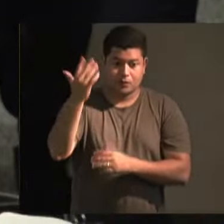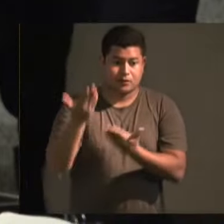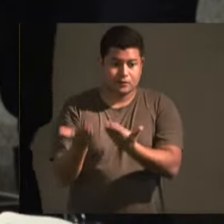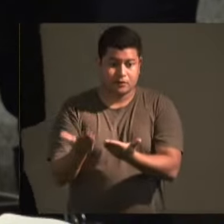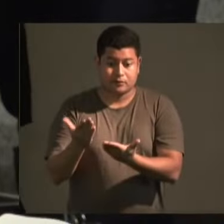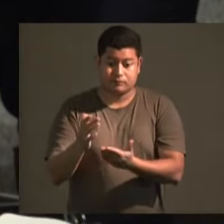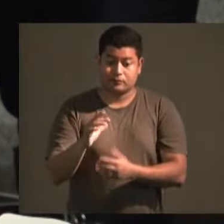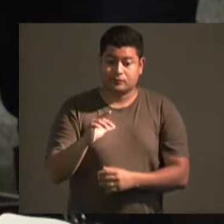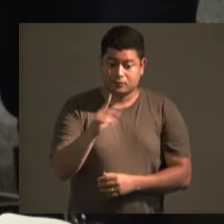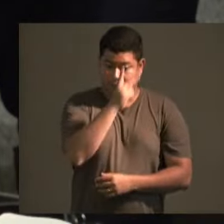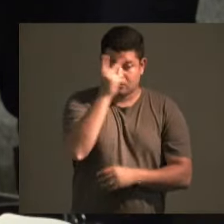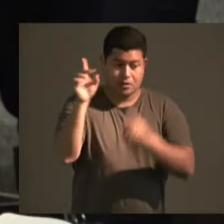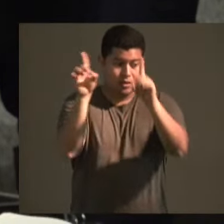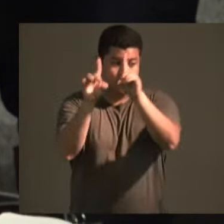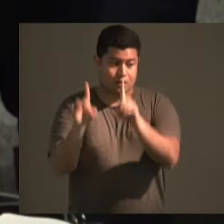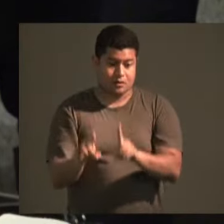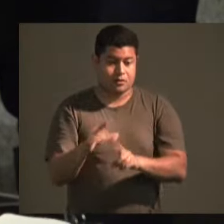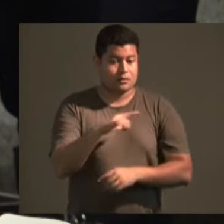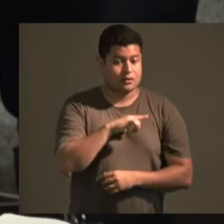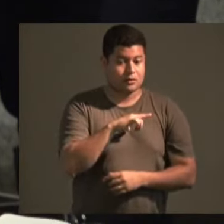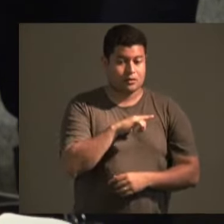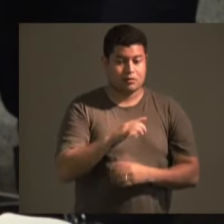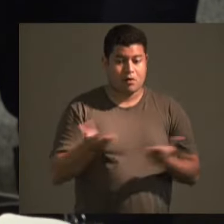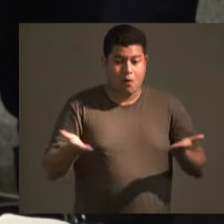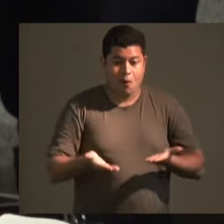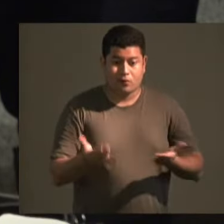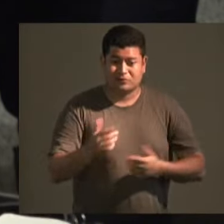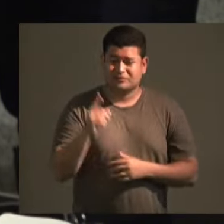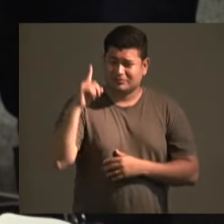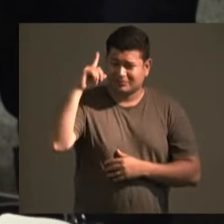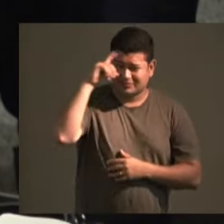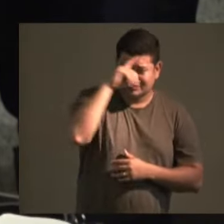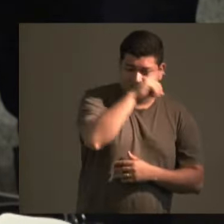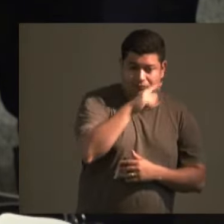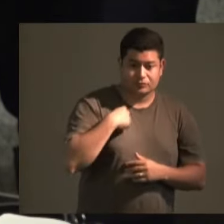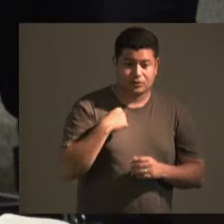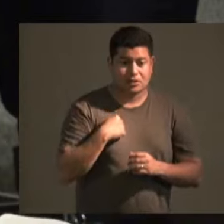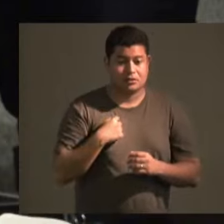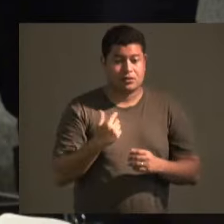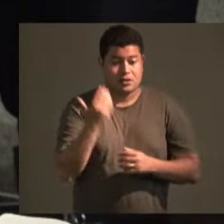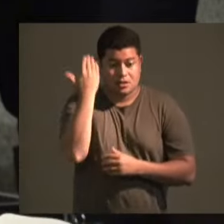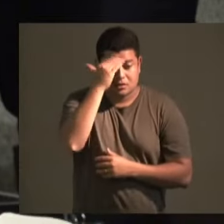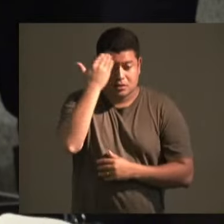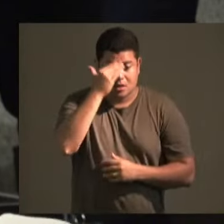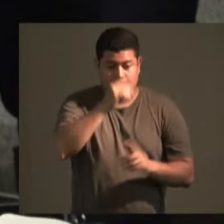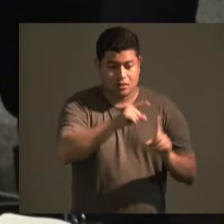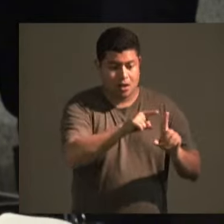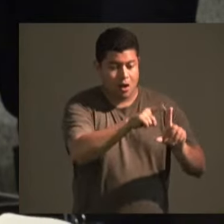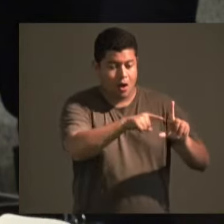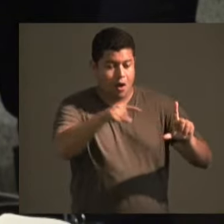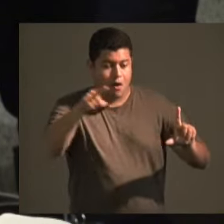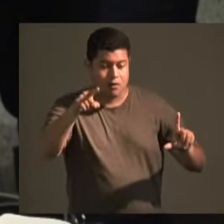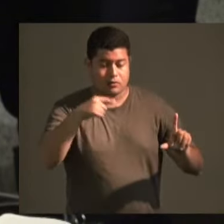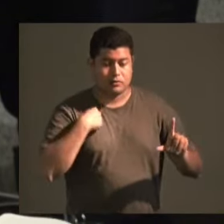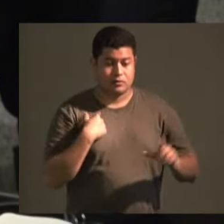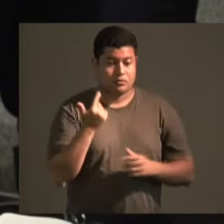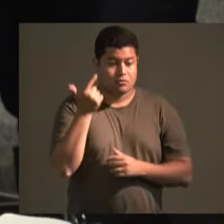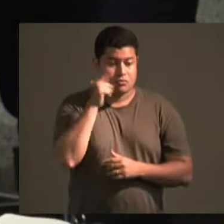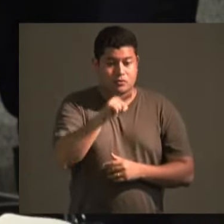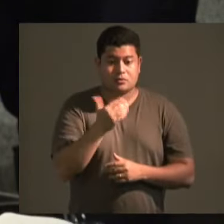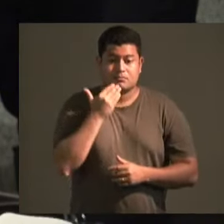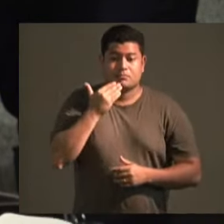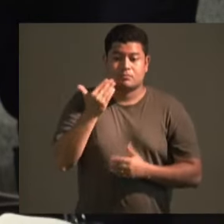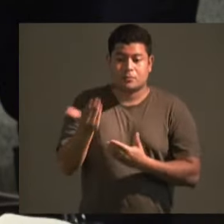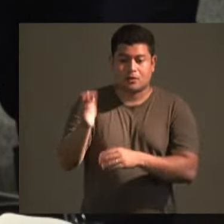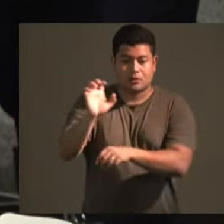deficiência. Hoje, a gente tem uma dificuldade muito grande nesses números para que a gente possa solicitar dentro dos estados e